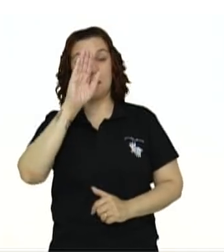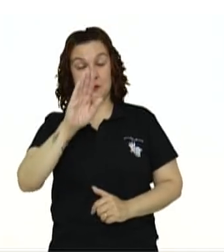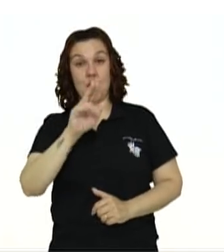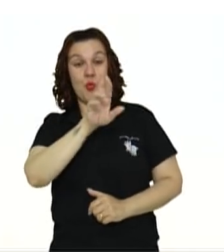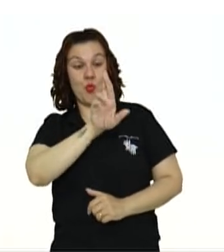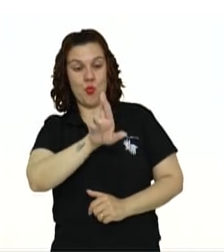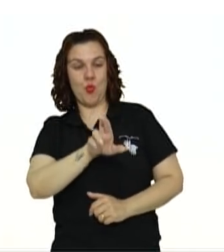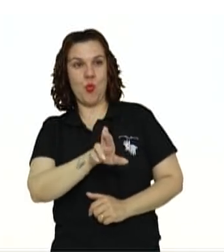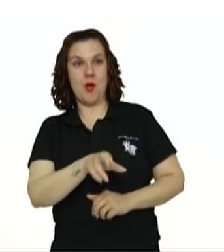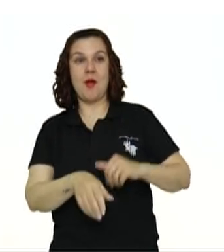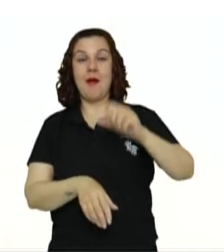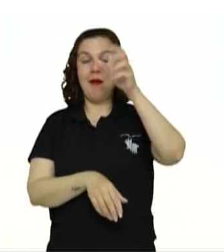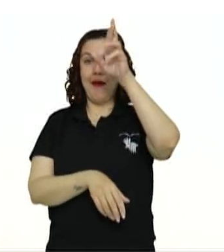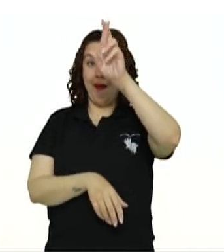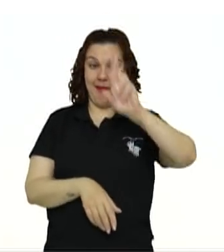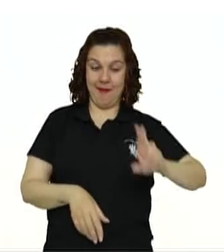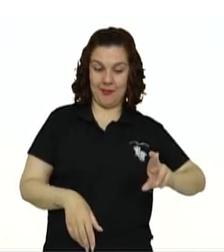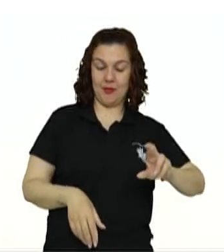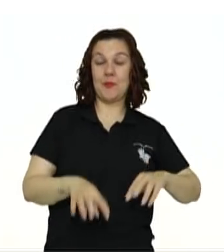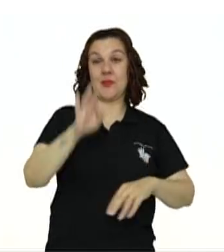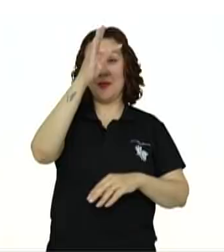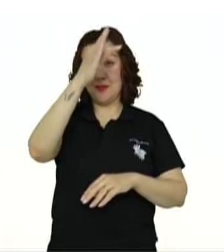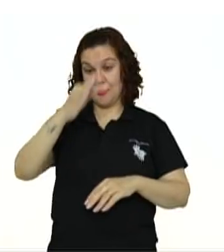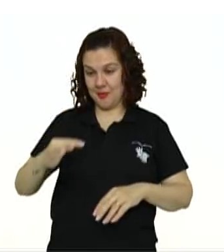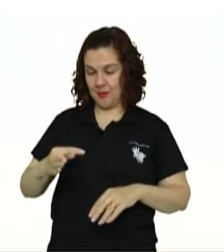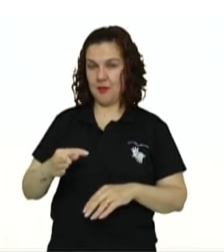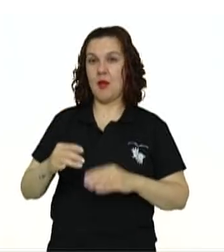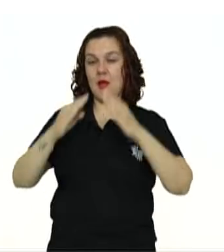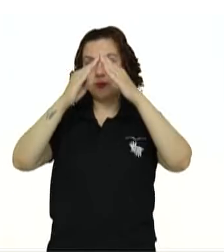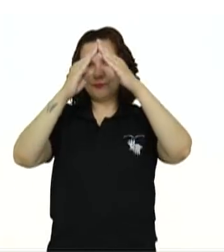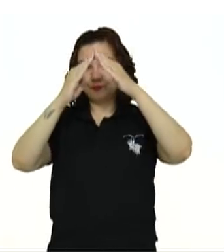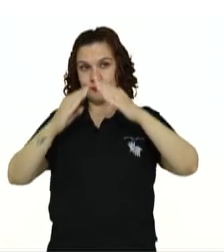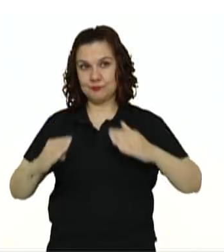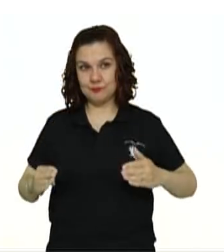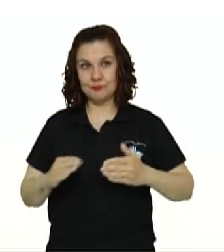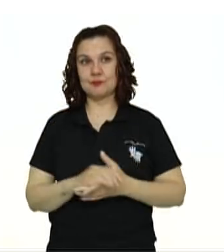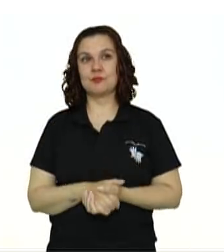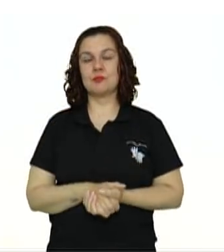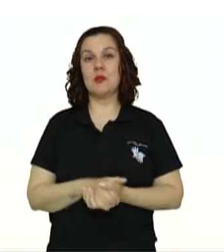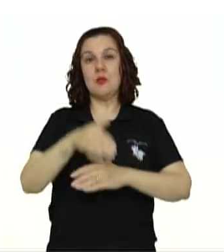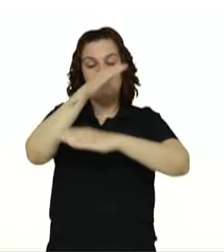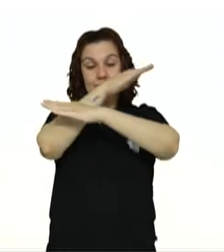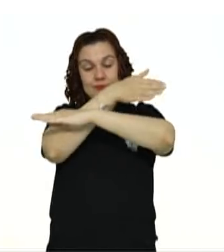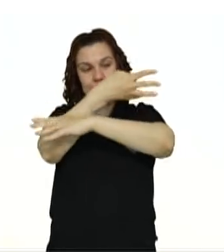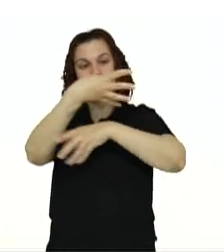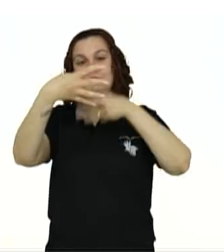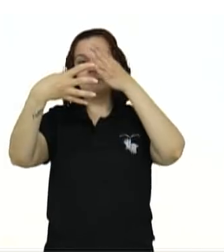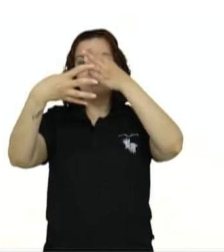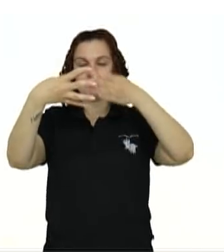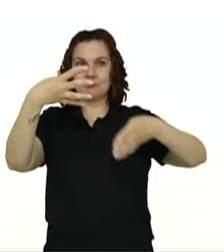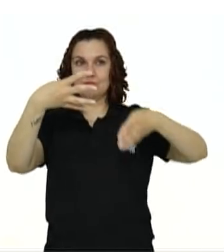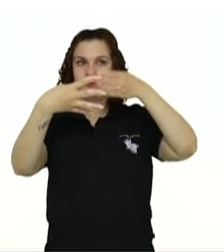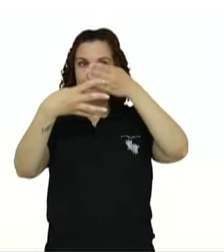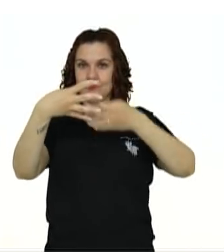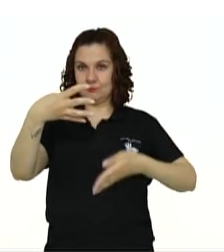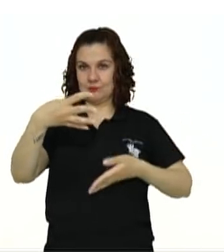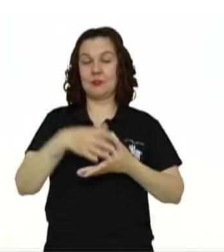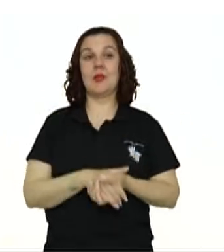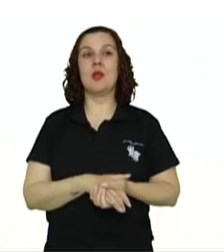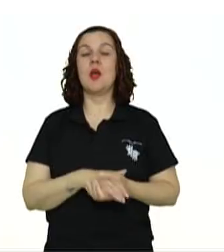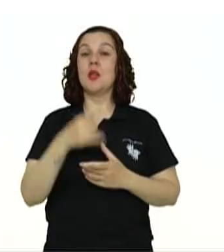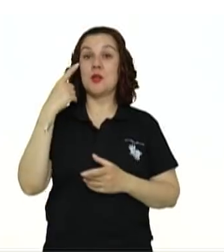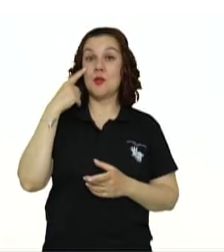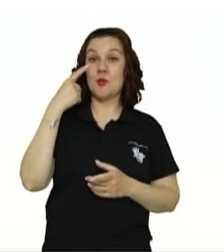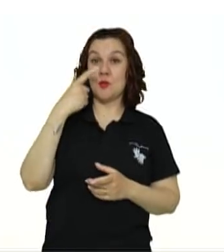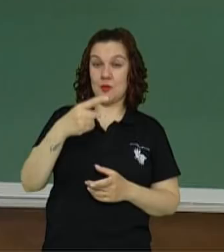ruas R e T são transversais e cortam o feixe. Então, ele diz que a rua R, que é